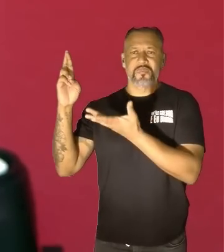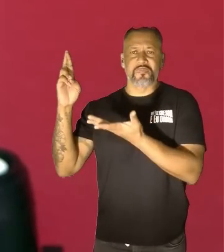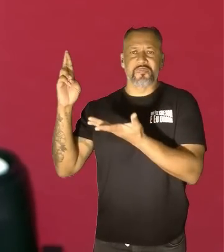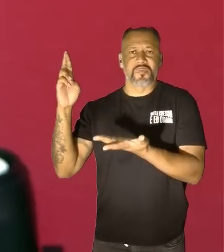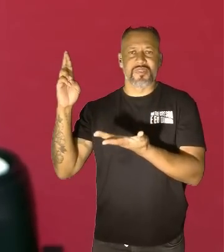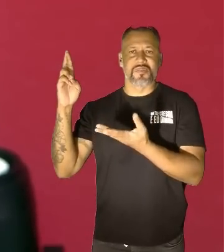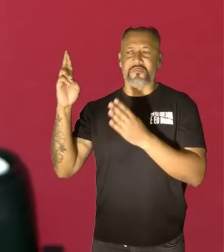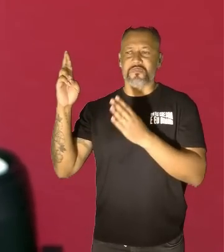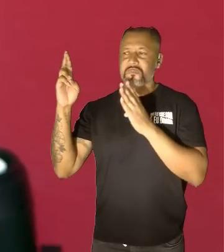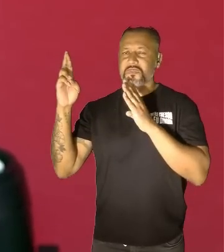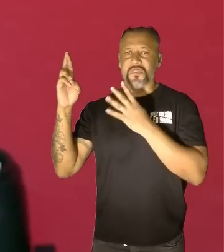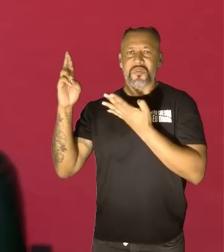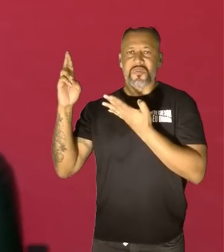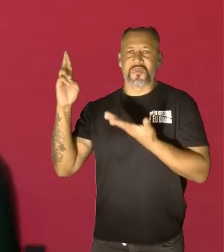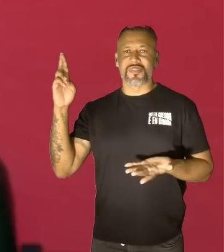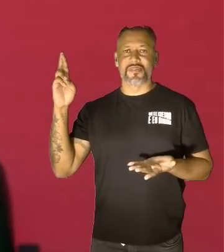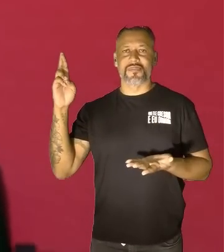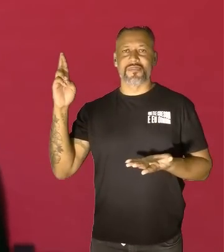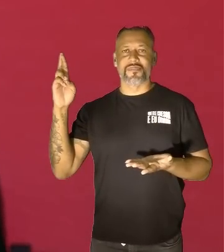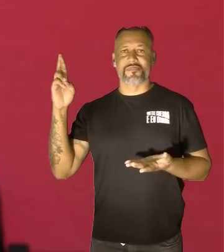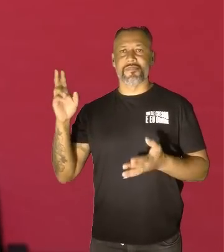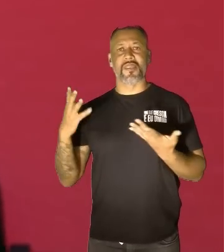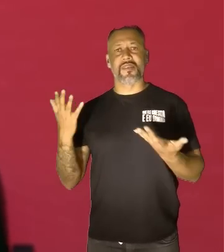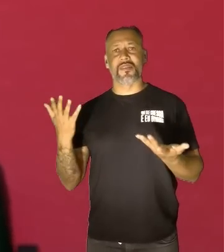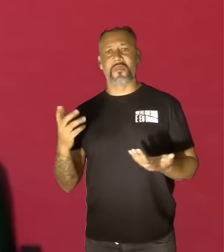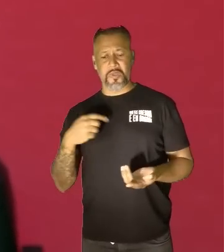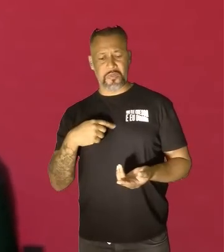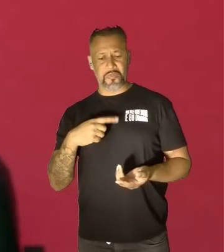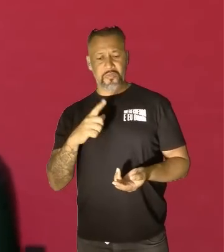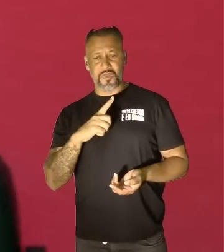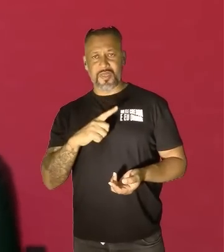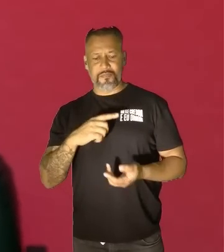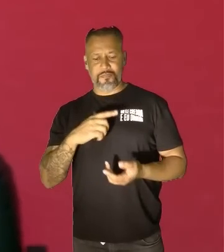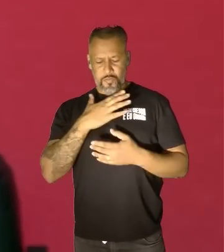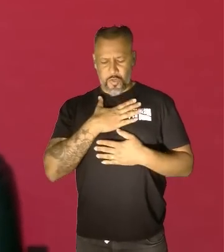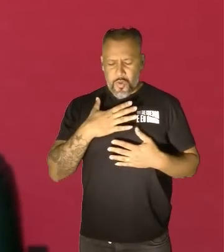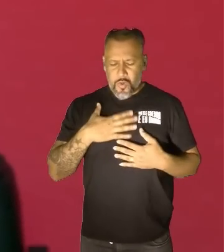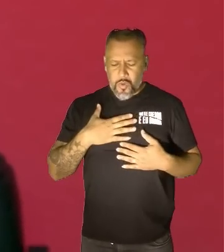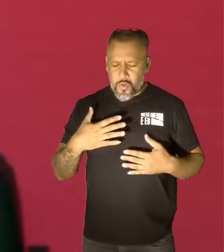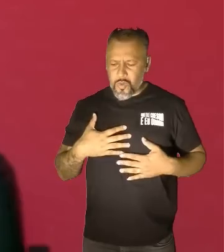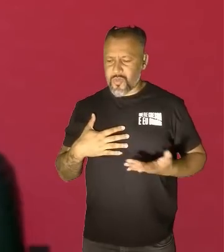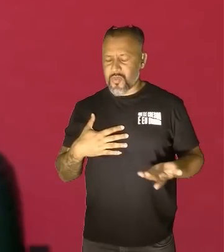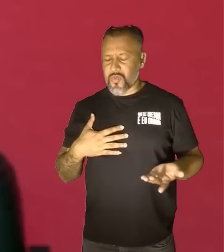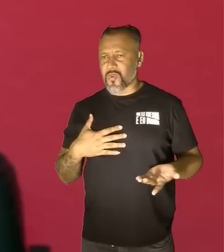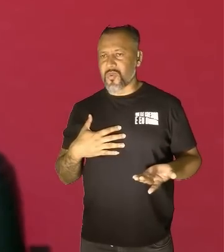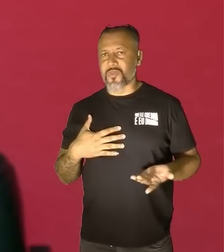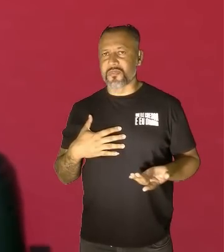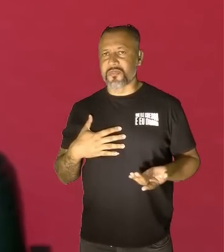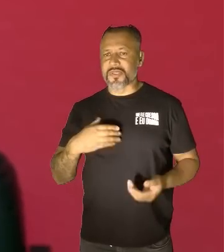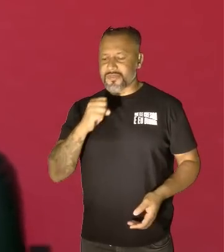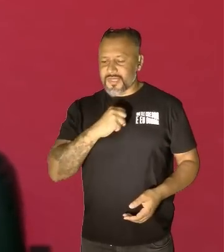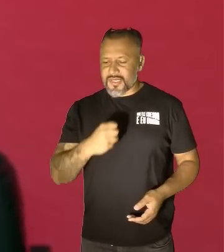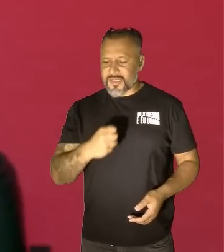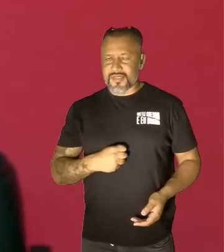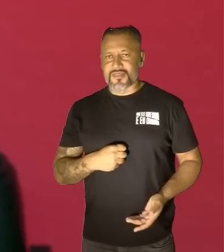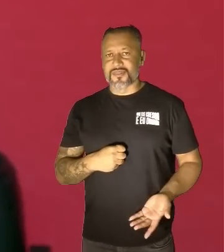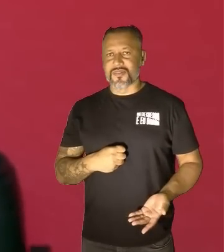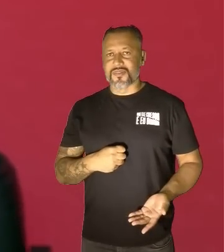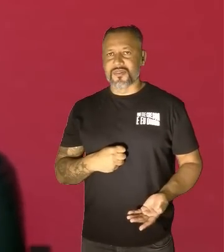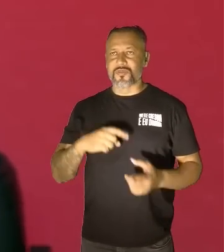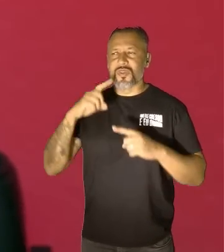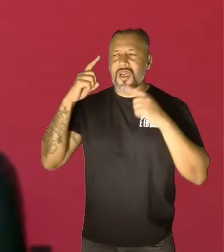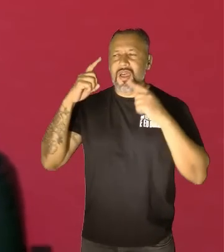Senhor. Então eu tenho roupa de sacerdote, eu tenho cara de sacerdote, eu tenho vida de